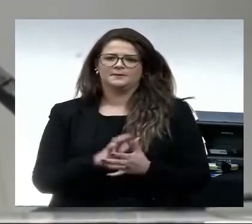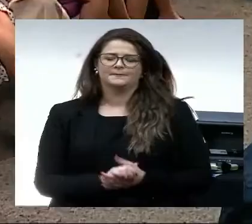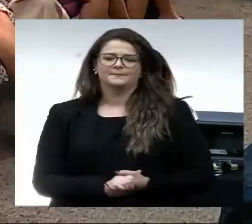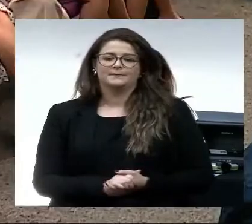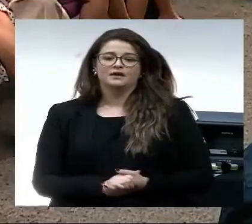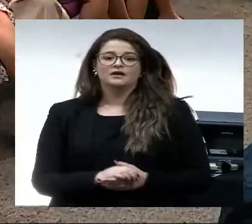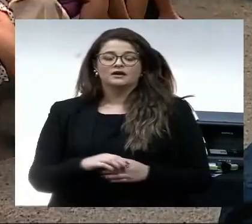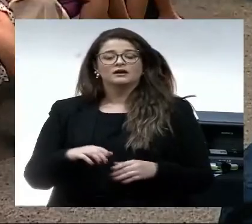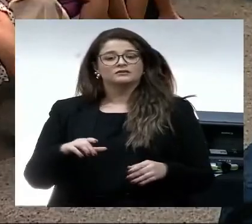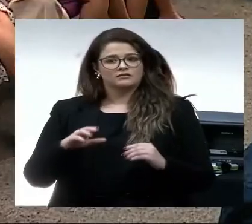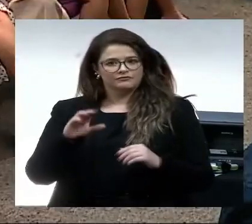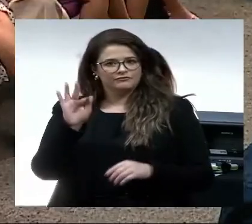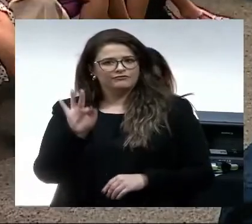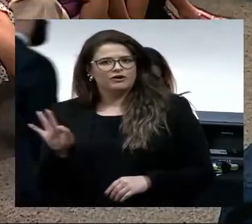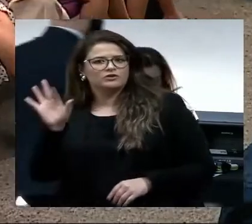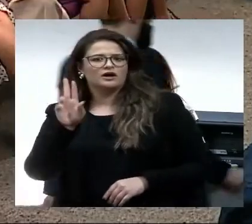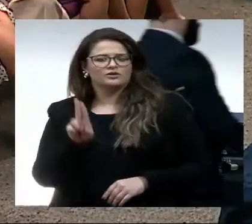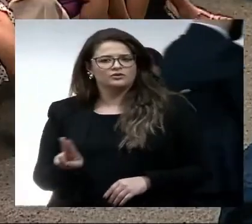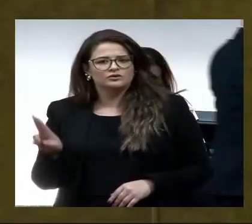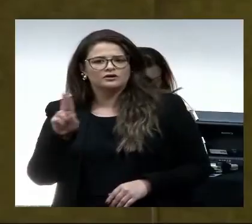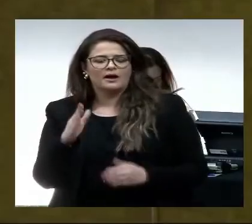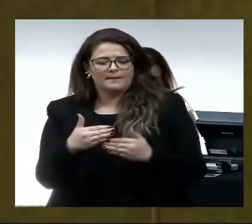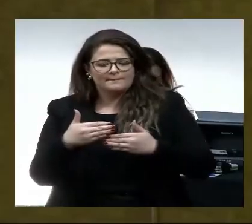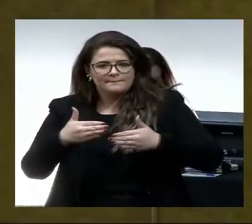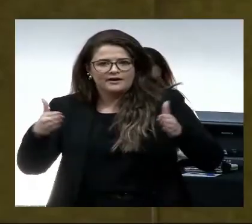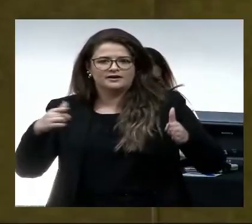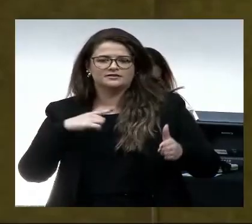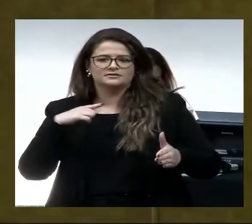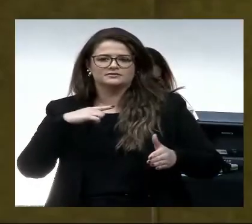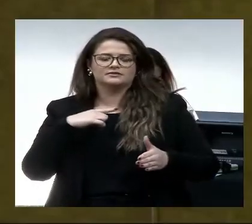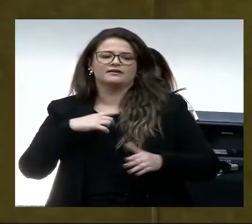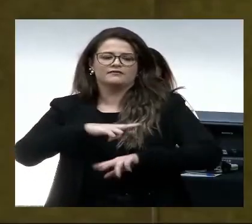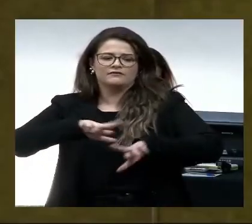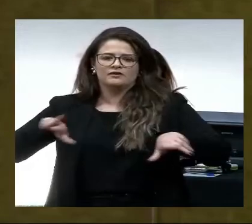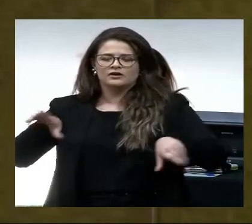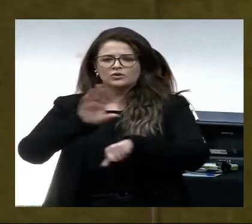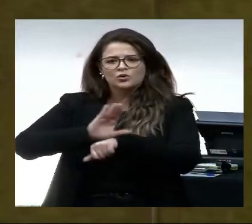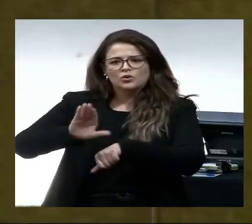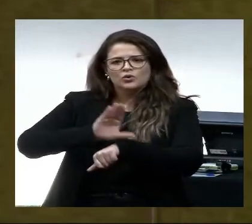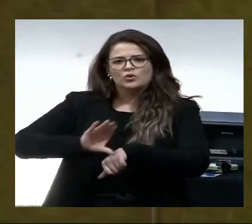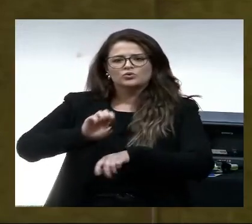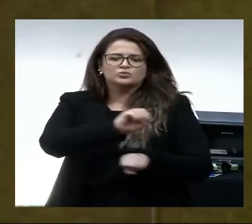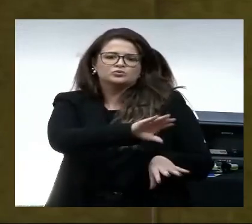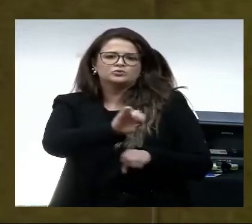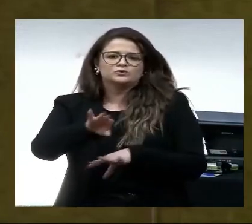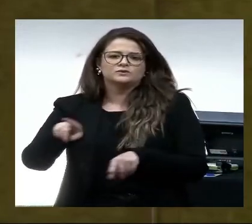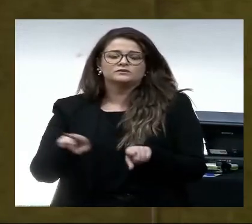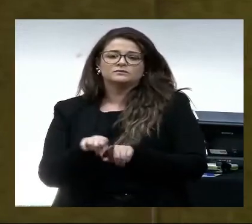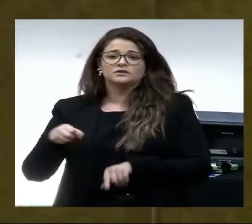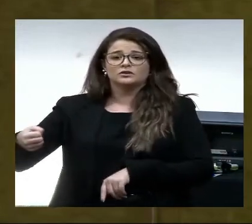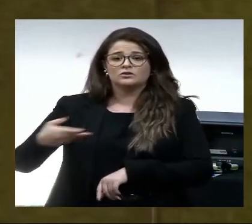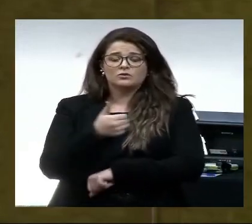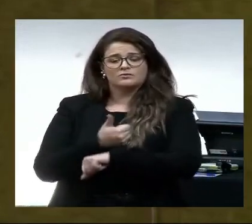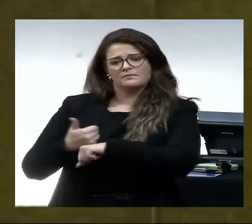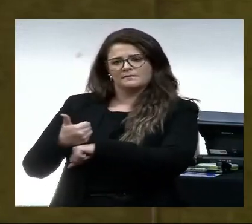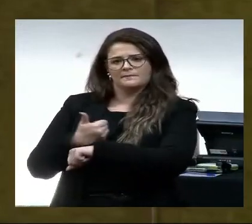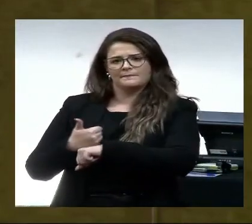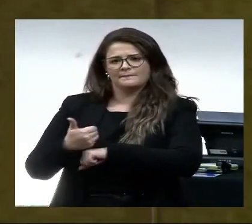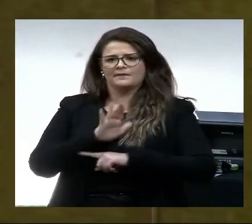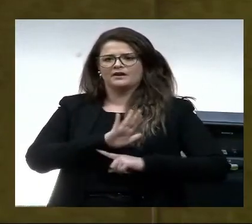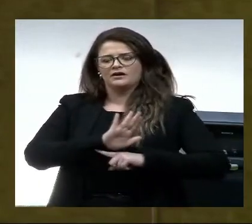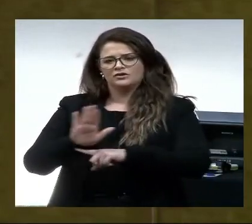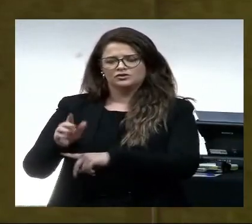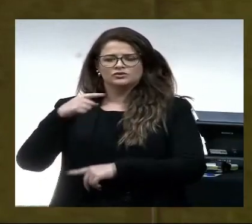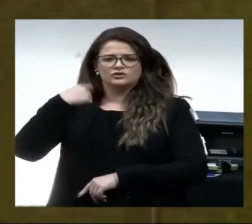superiores da advocacia deverão ampliar a oferta de programas de capacitação e atualização profissional para atualizar os advogados e